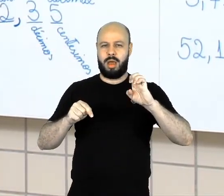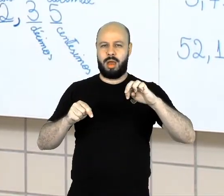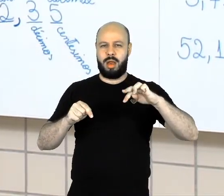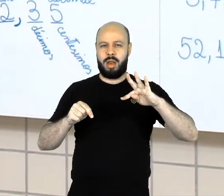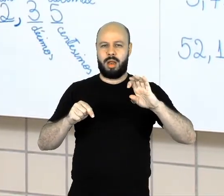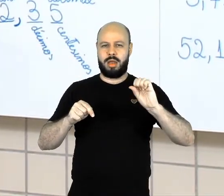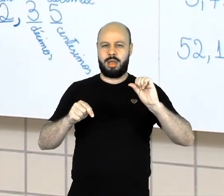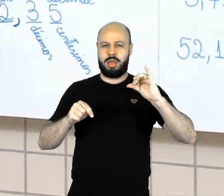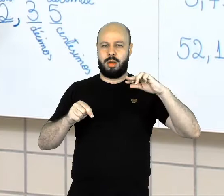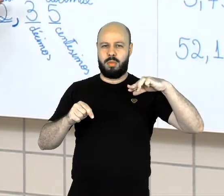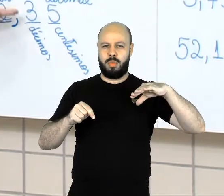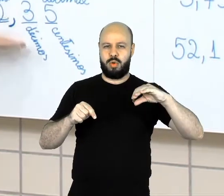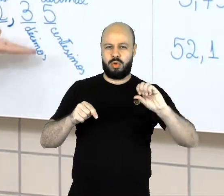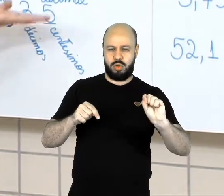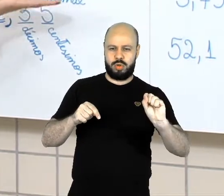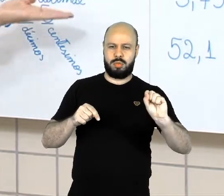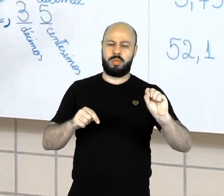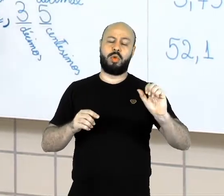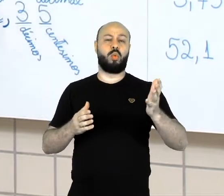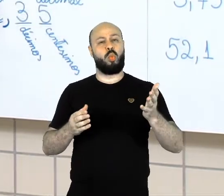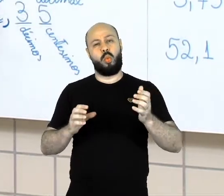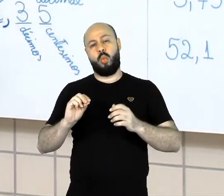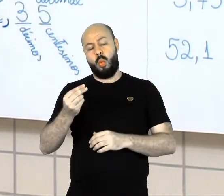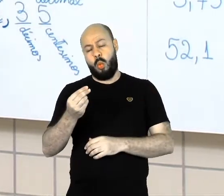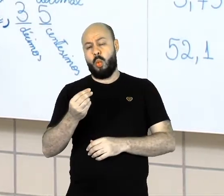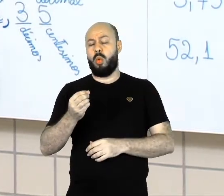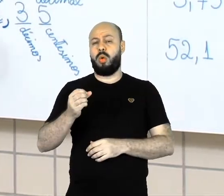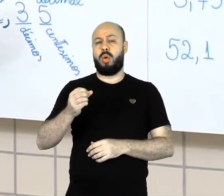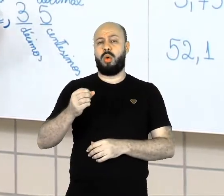35 centésimos. Ou 2,35,